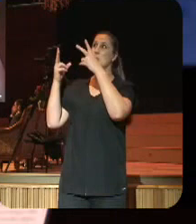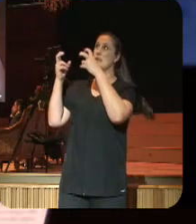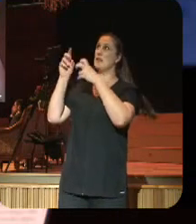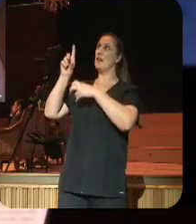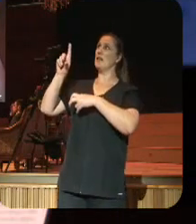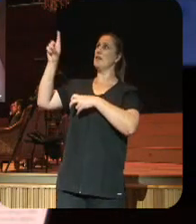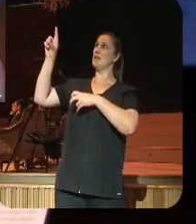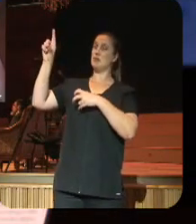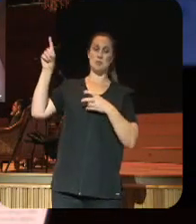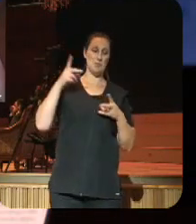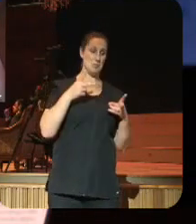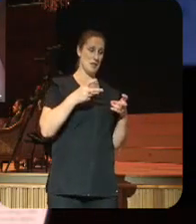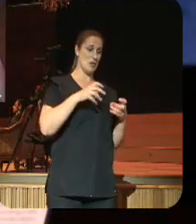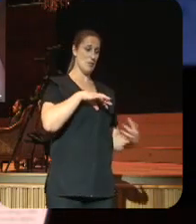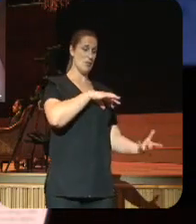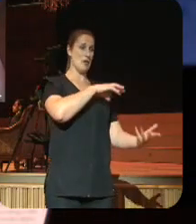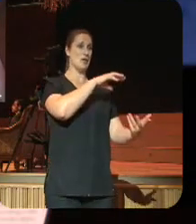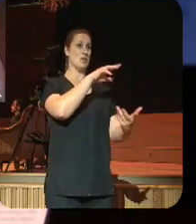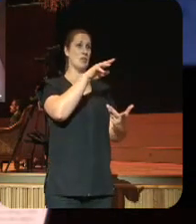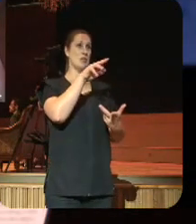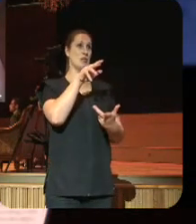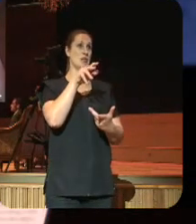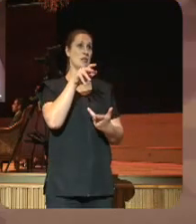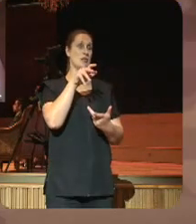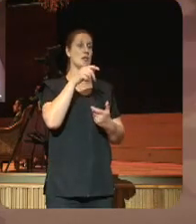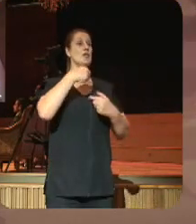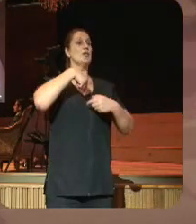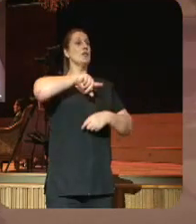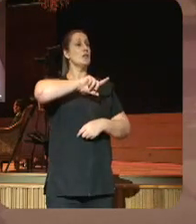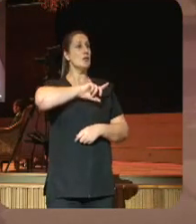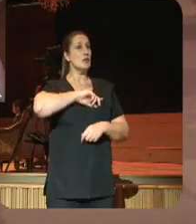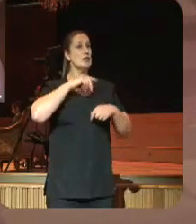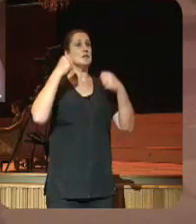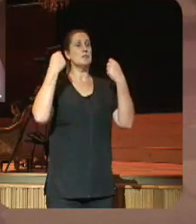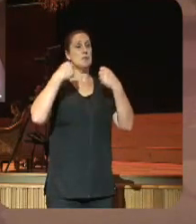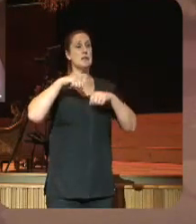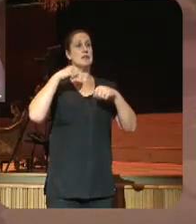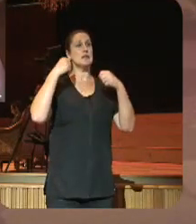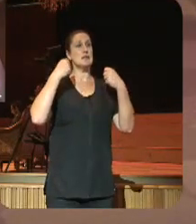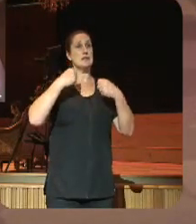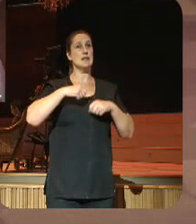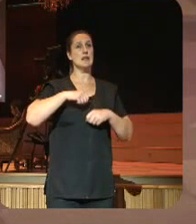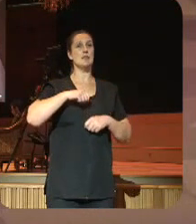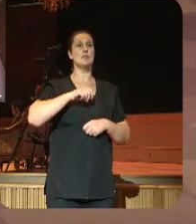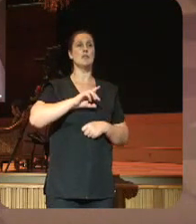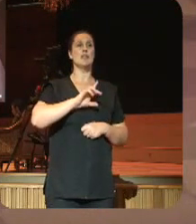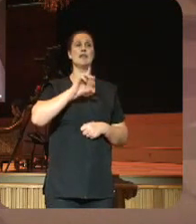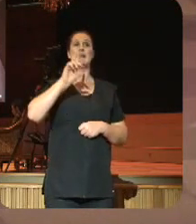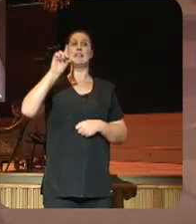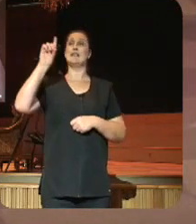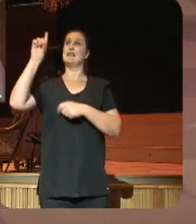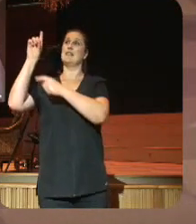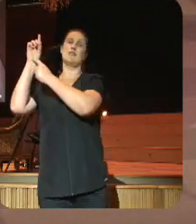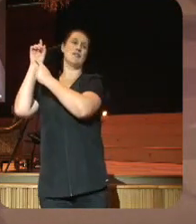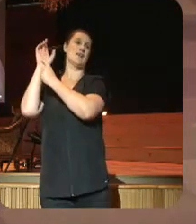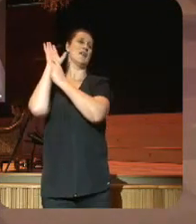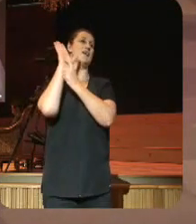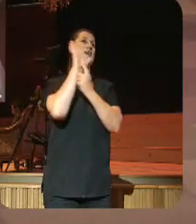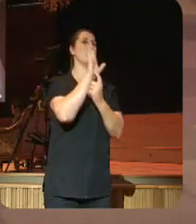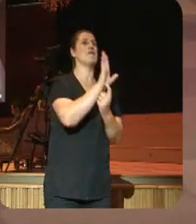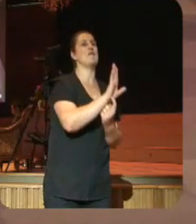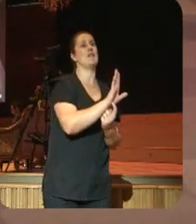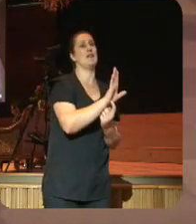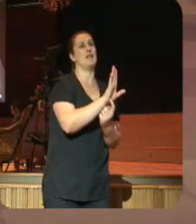mundo. E nós precisamos de um mediador, de alguém que revele esse Deus verdadeiro para